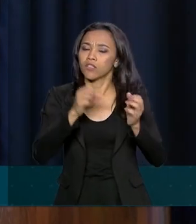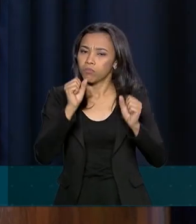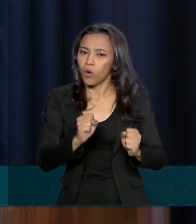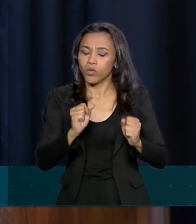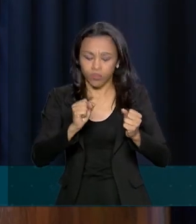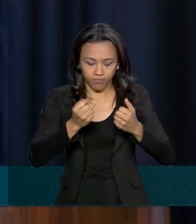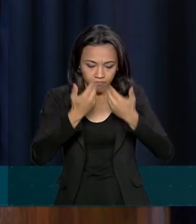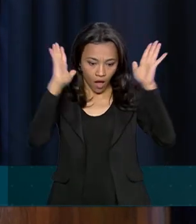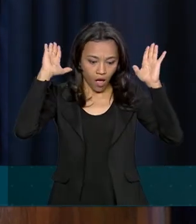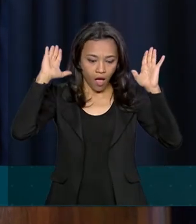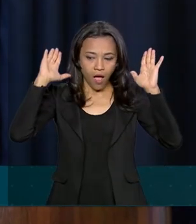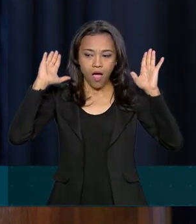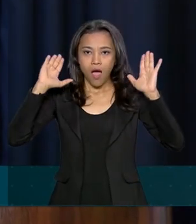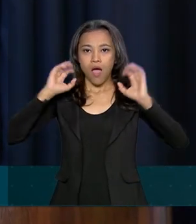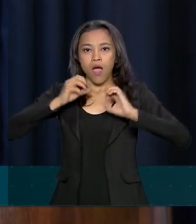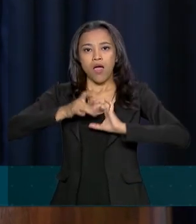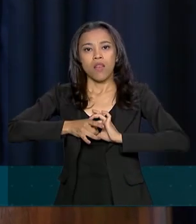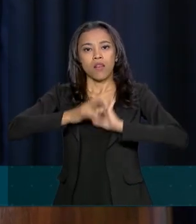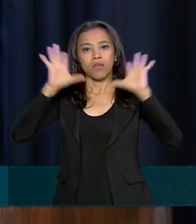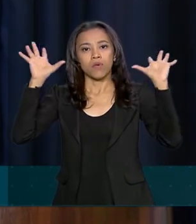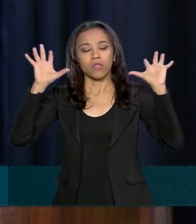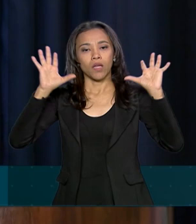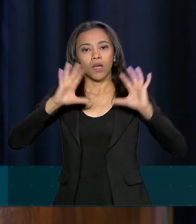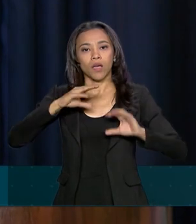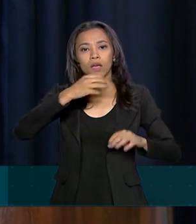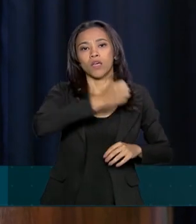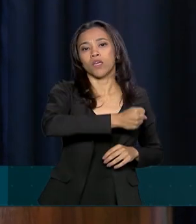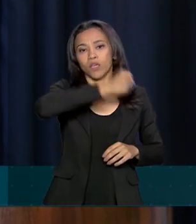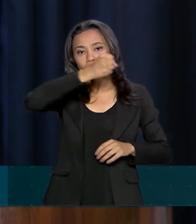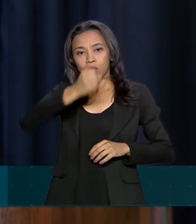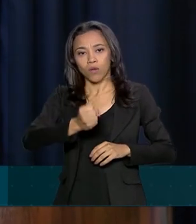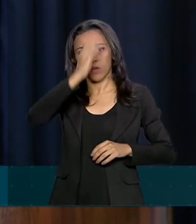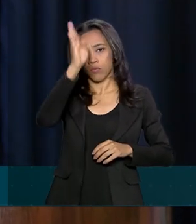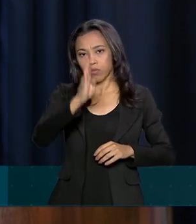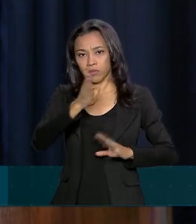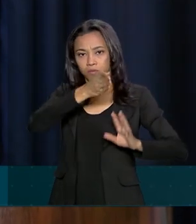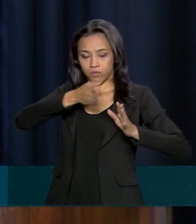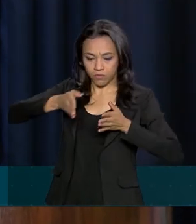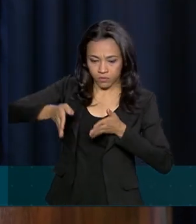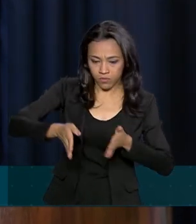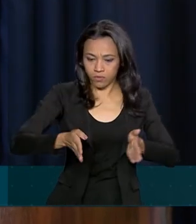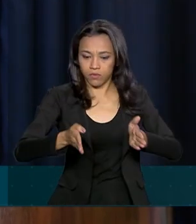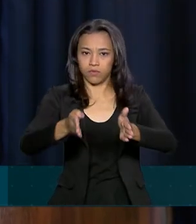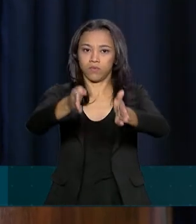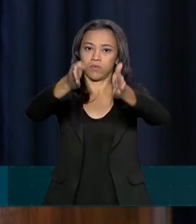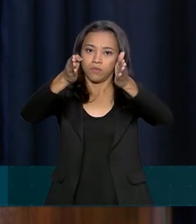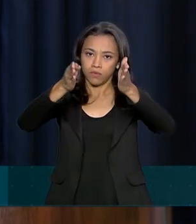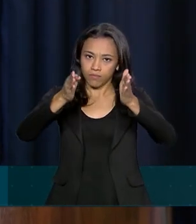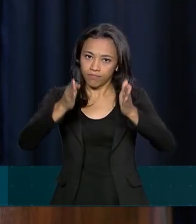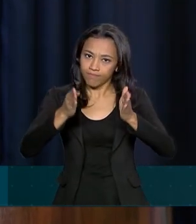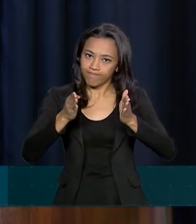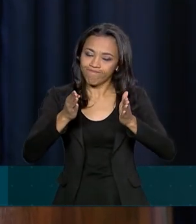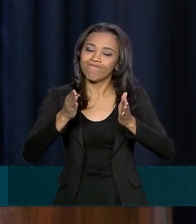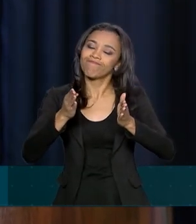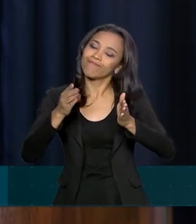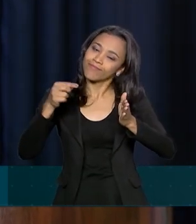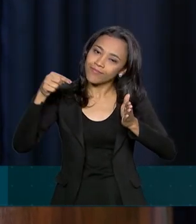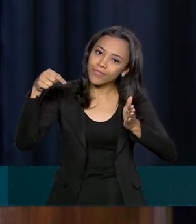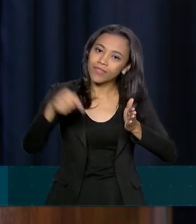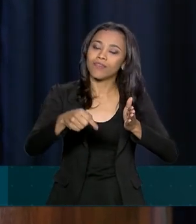e colocar o Brasil no destino, no rumo, na direção que